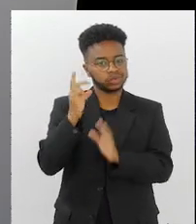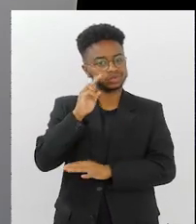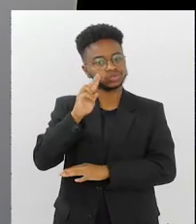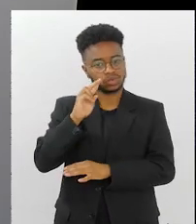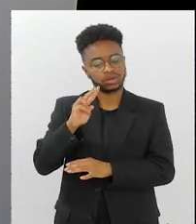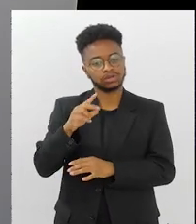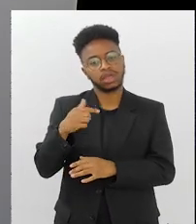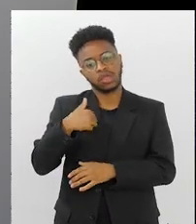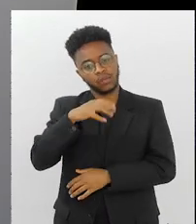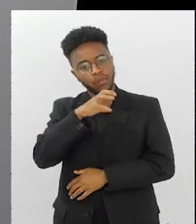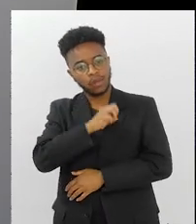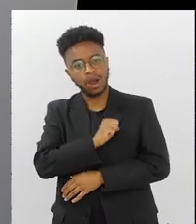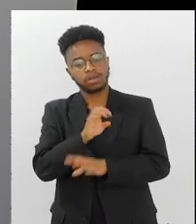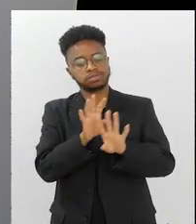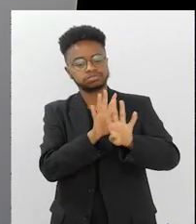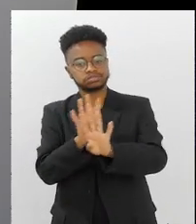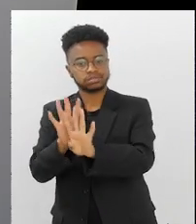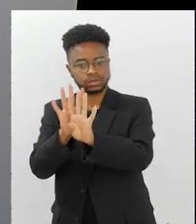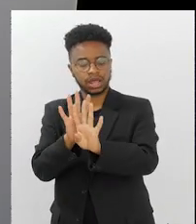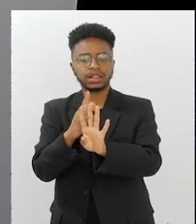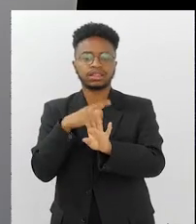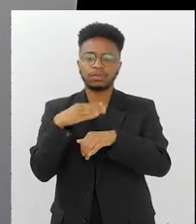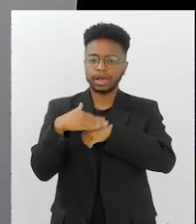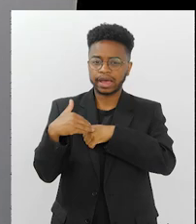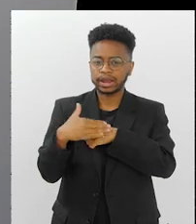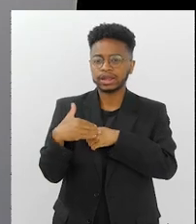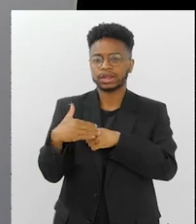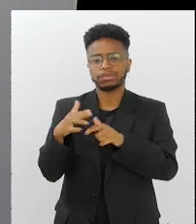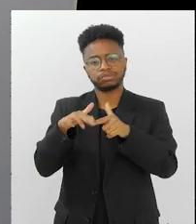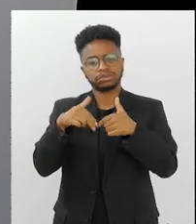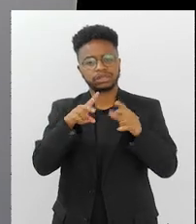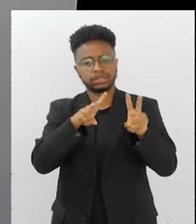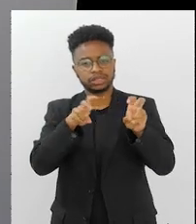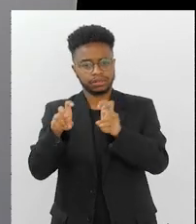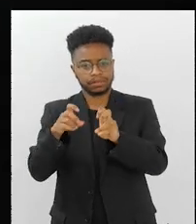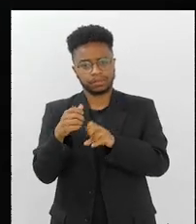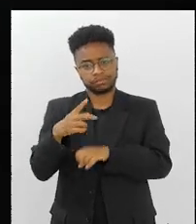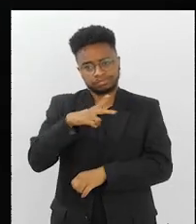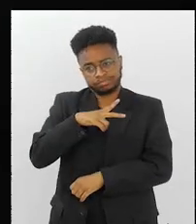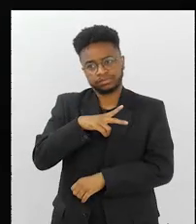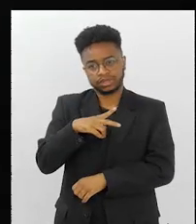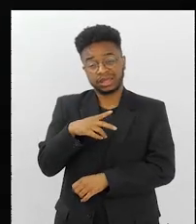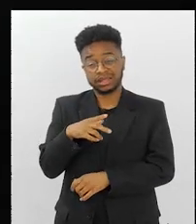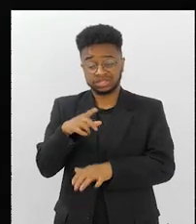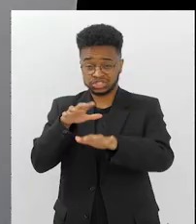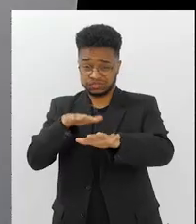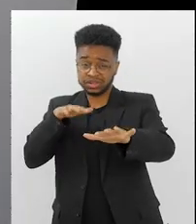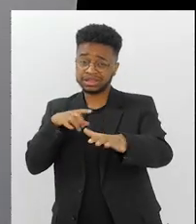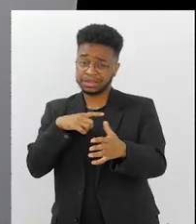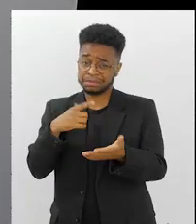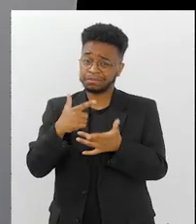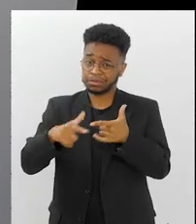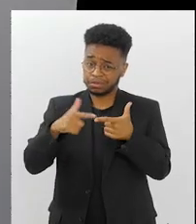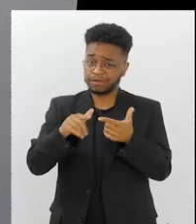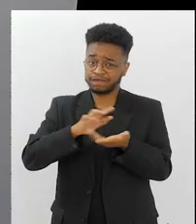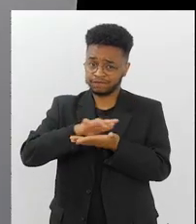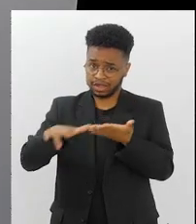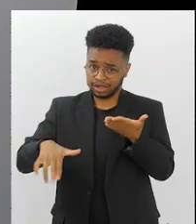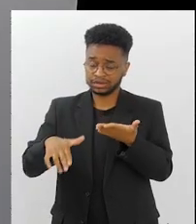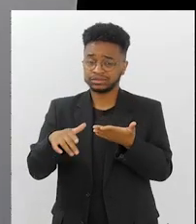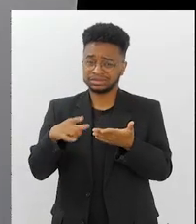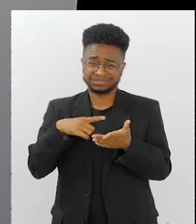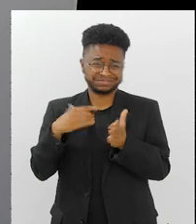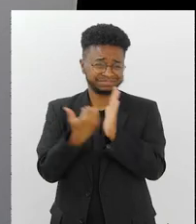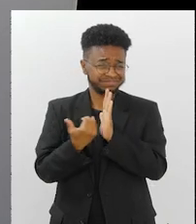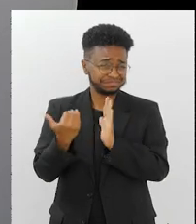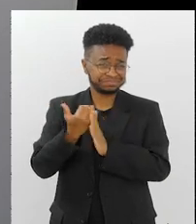já fiz assim eu amo a comissão ten um carinho ten um xodó e por questões pessoais embora desfile tenha tido vários problemas né É então Justamente eu acho